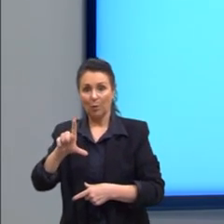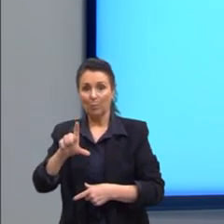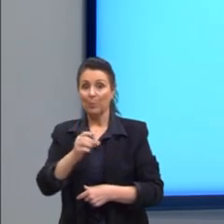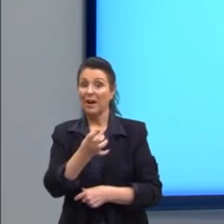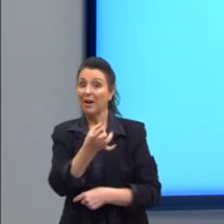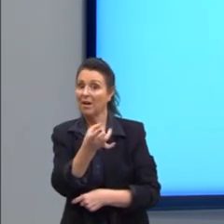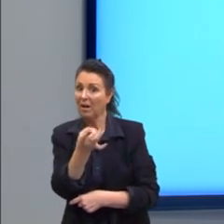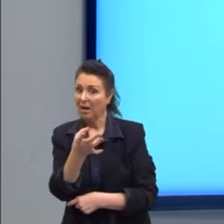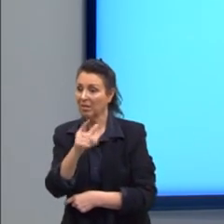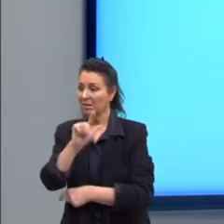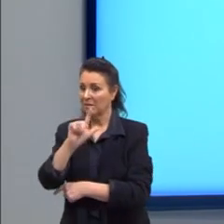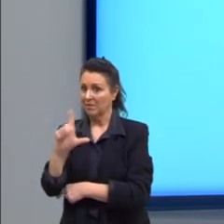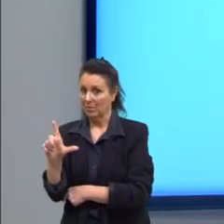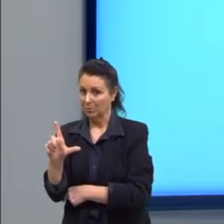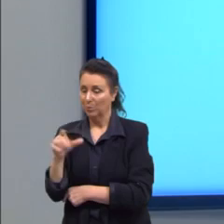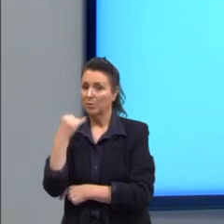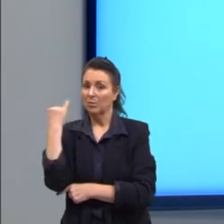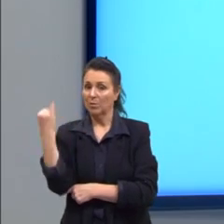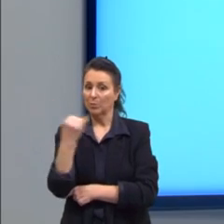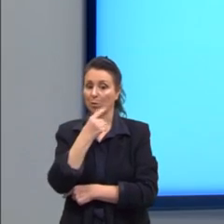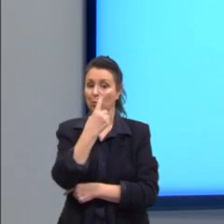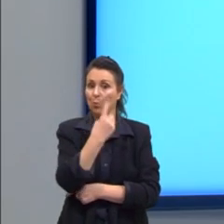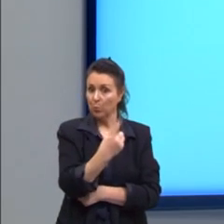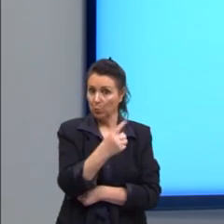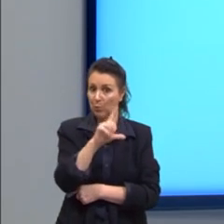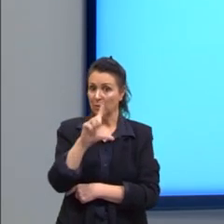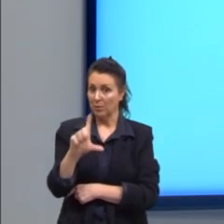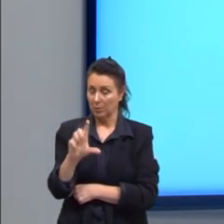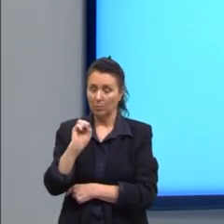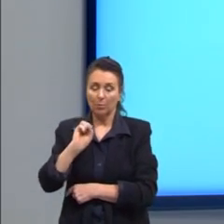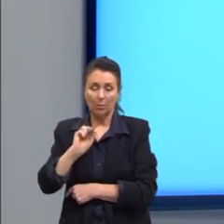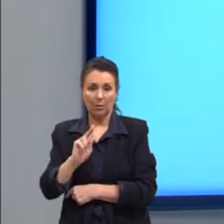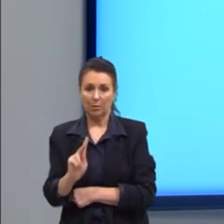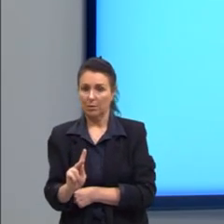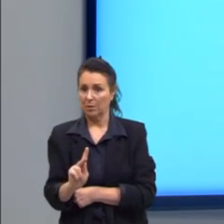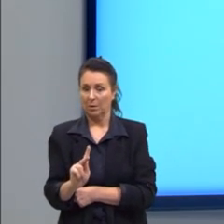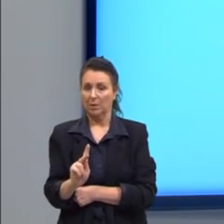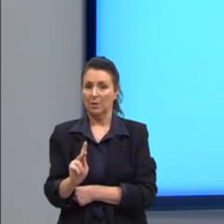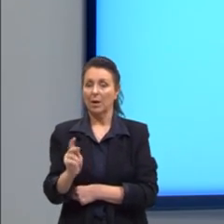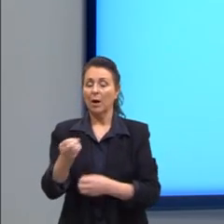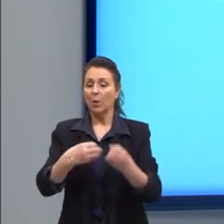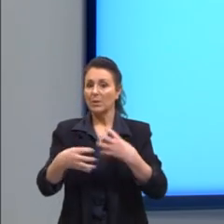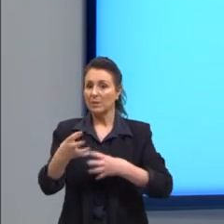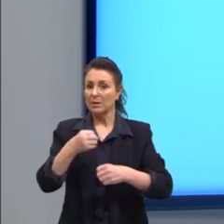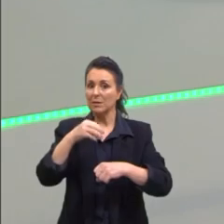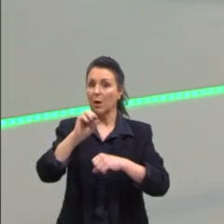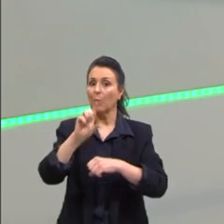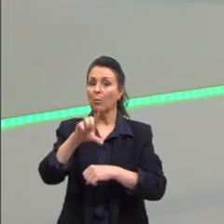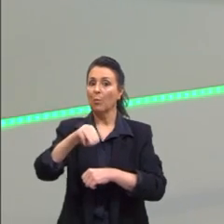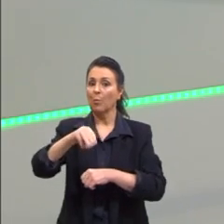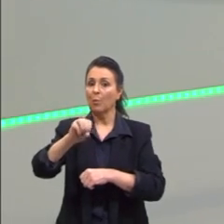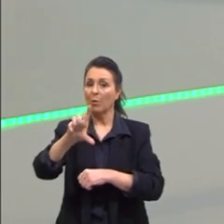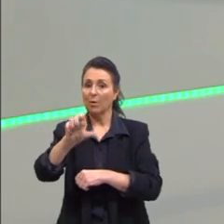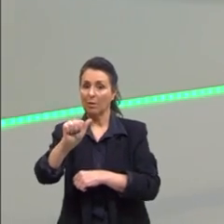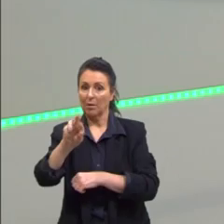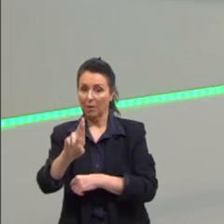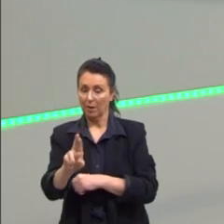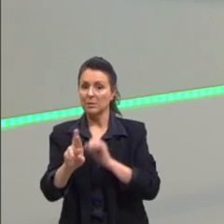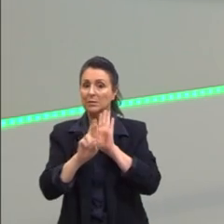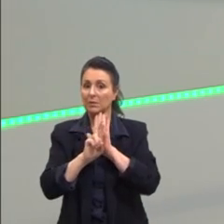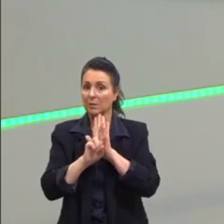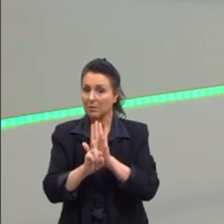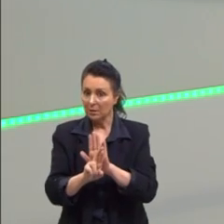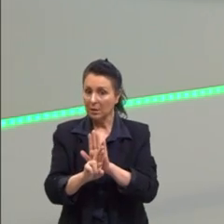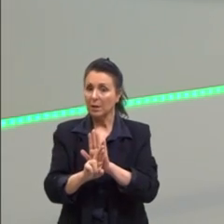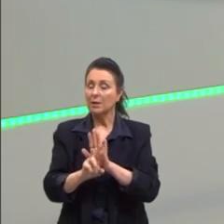então isso aqui é bem importante cuidar 1l então ok a minha minha concentração molar está apresentada